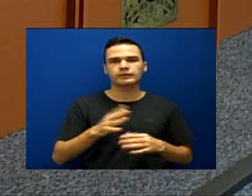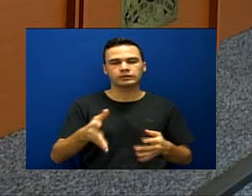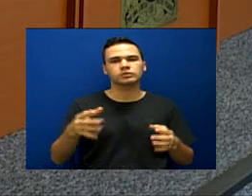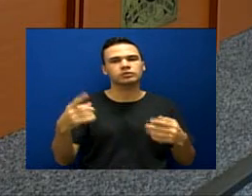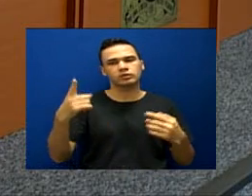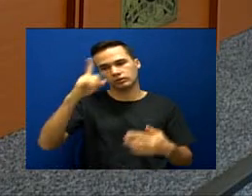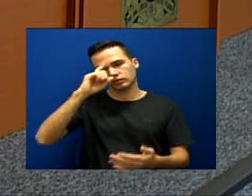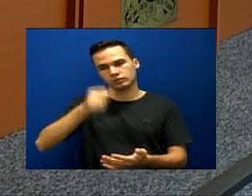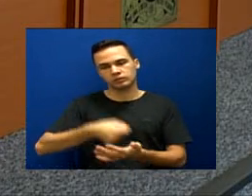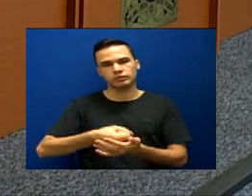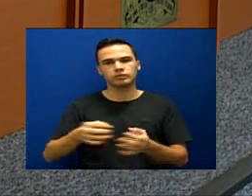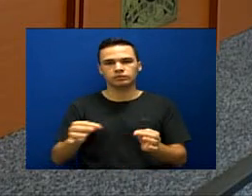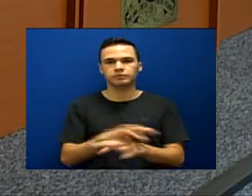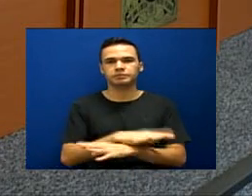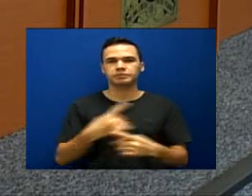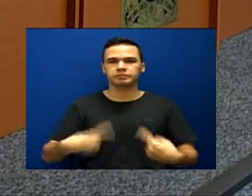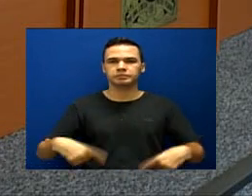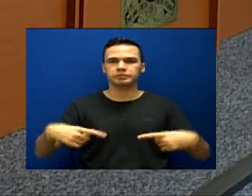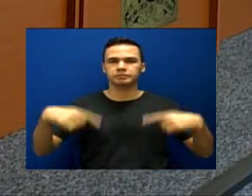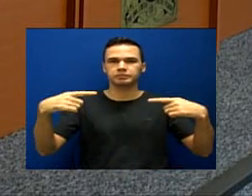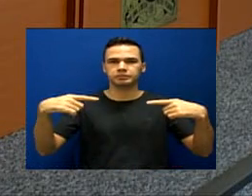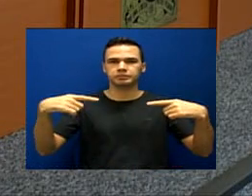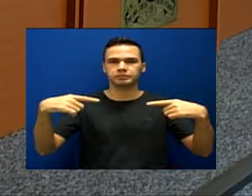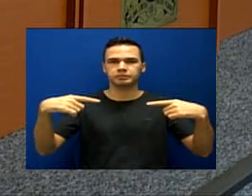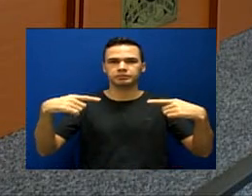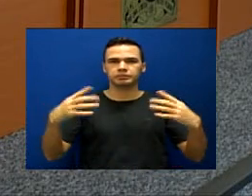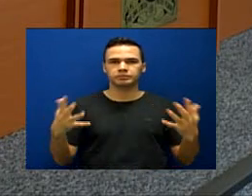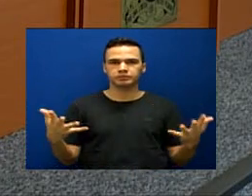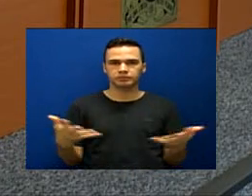mais inscritos, eu encerro a discussão.